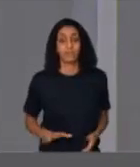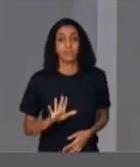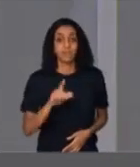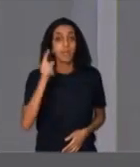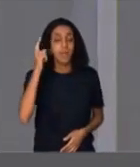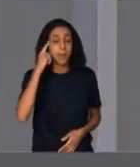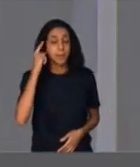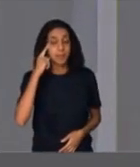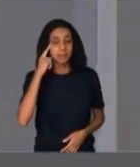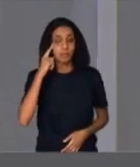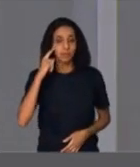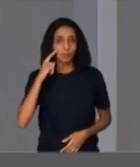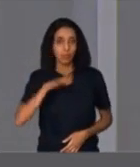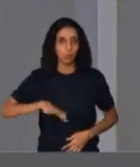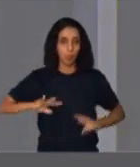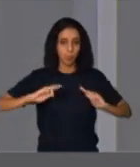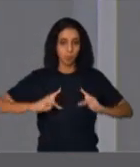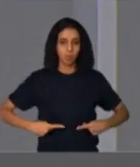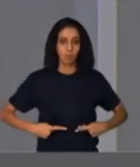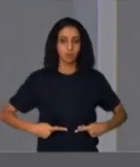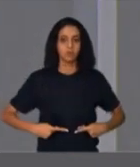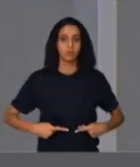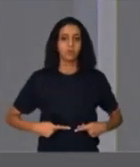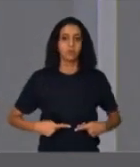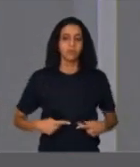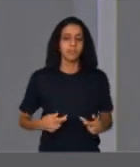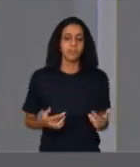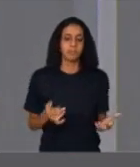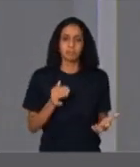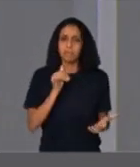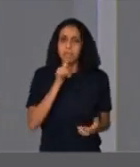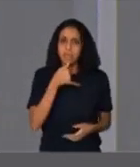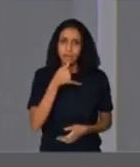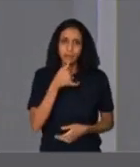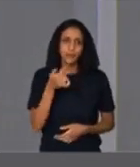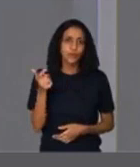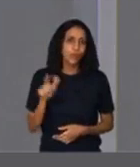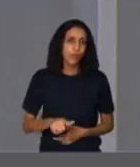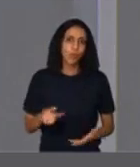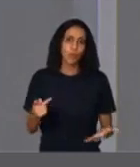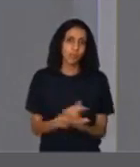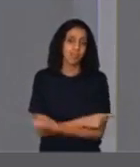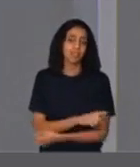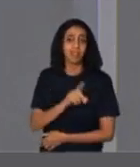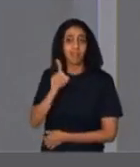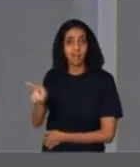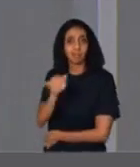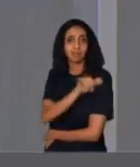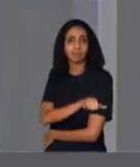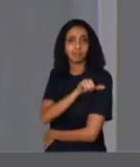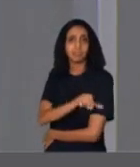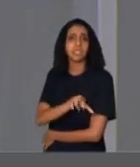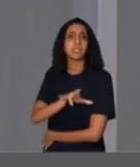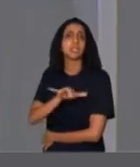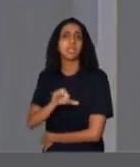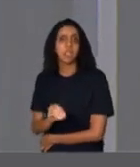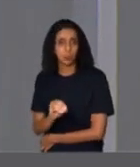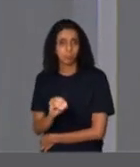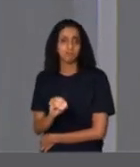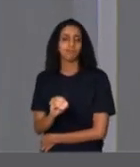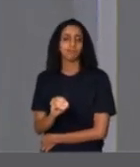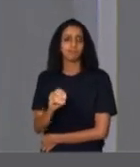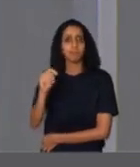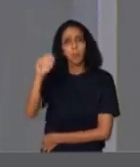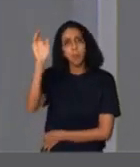Quero destacar a imensa dor que atinge mais uma vez o Rio de Janeiro e o Brasil e